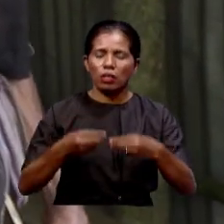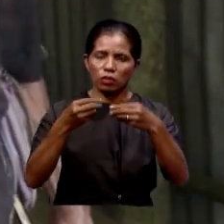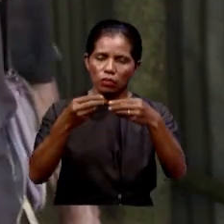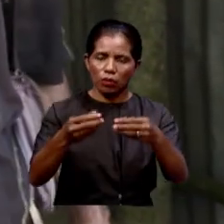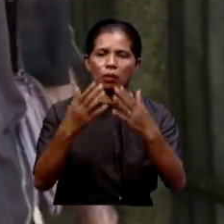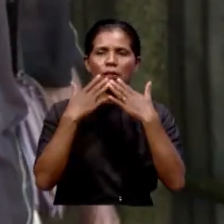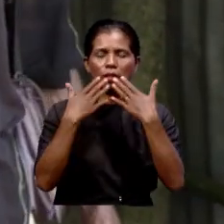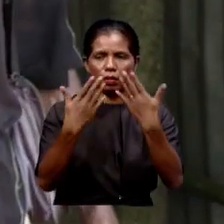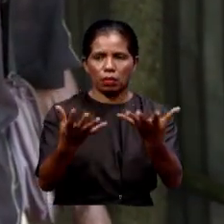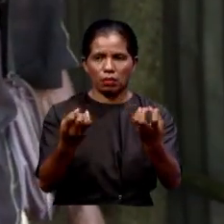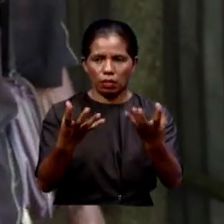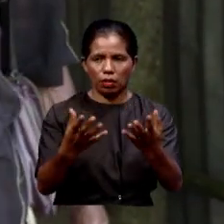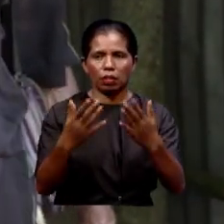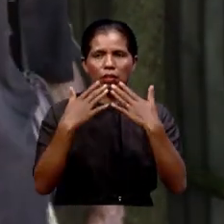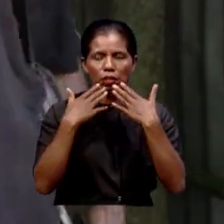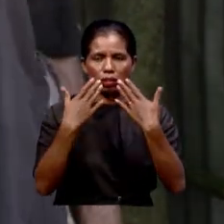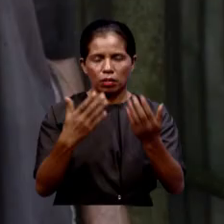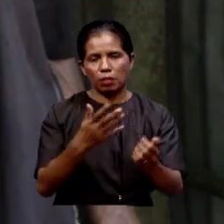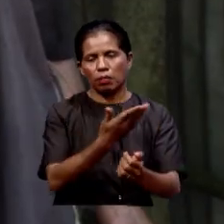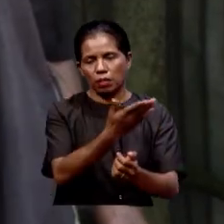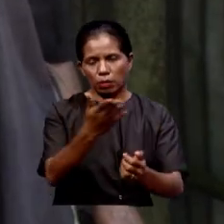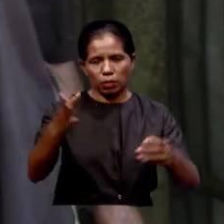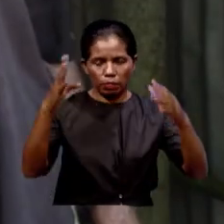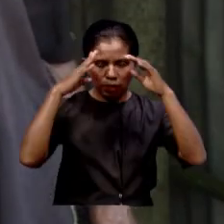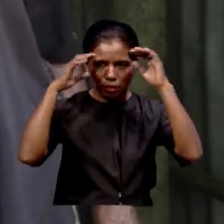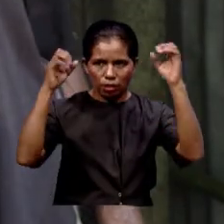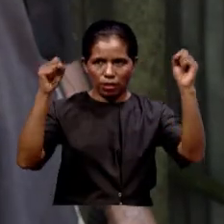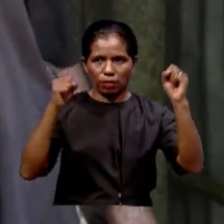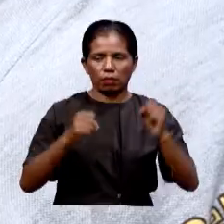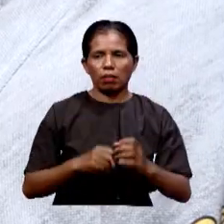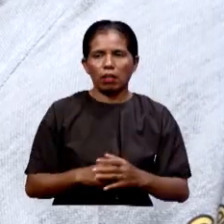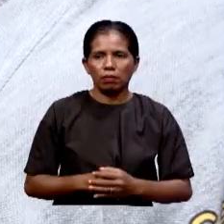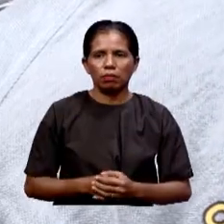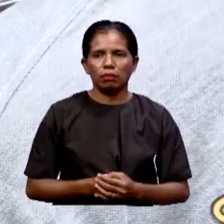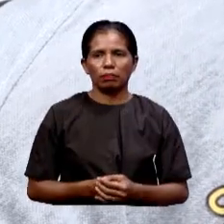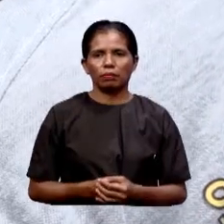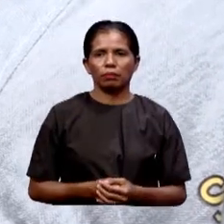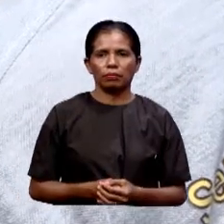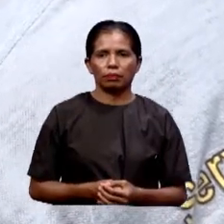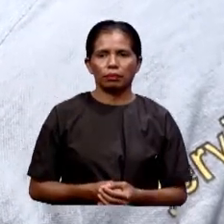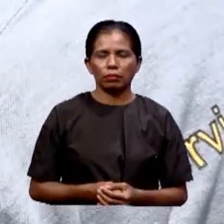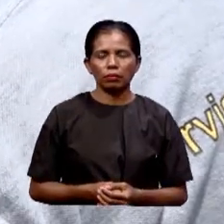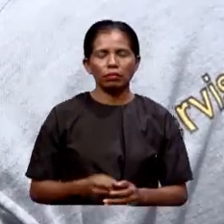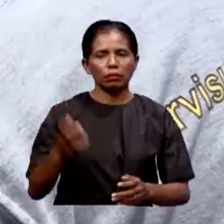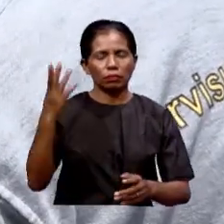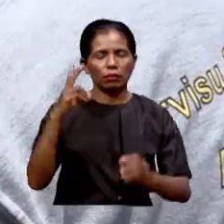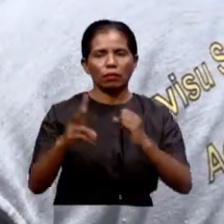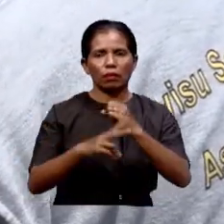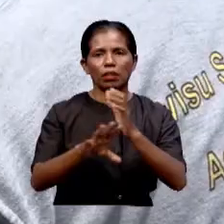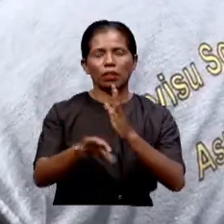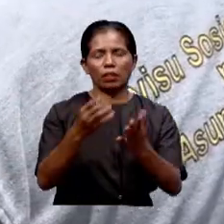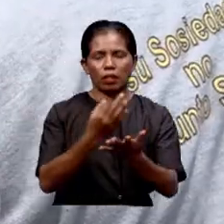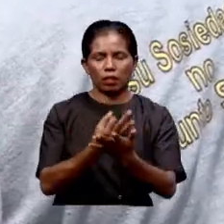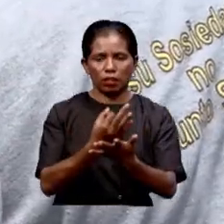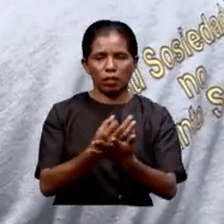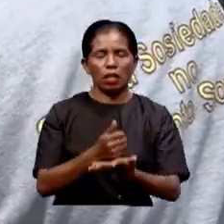para acredes bot ba ita bot presiden. Antes ne vítima hetan ona apoio